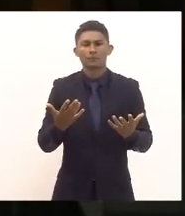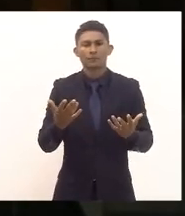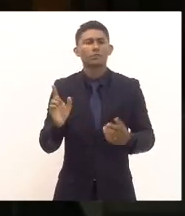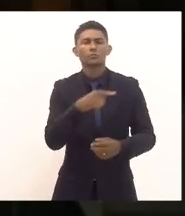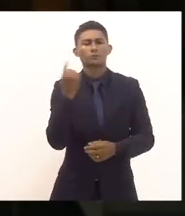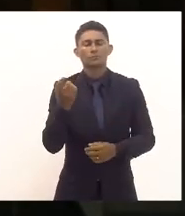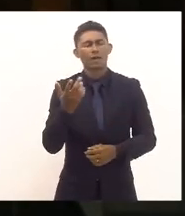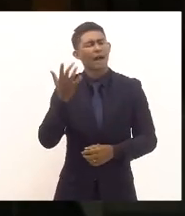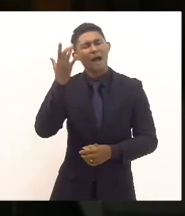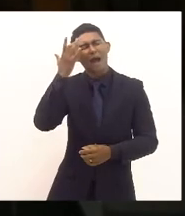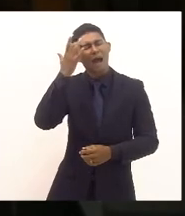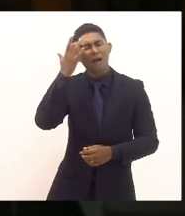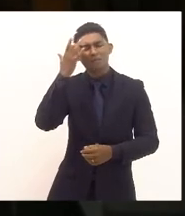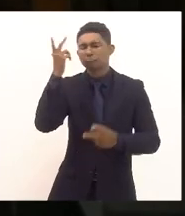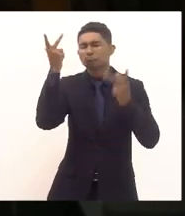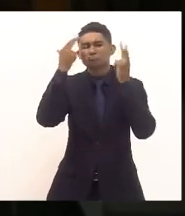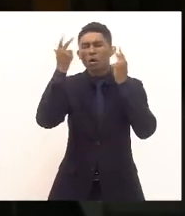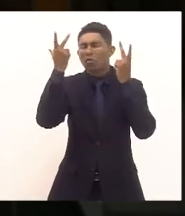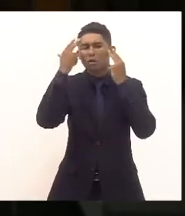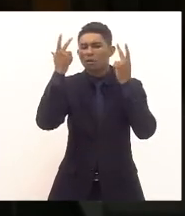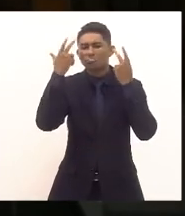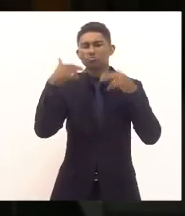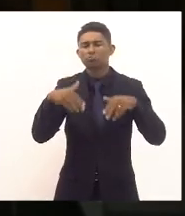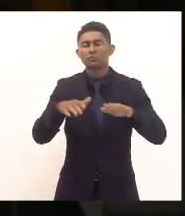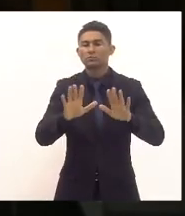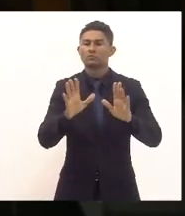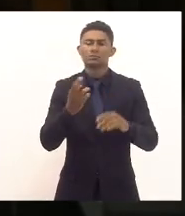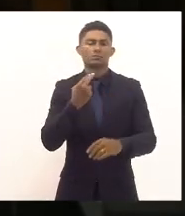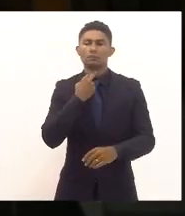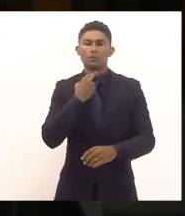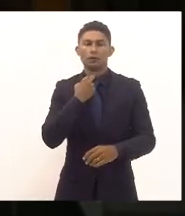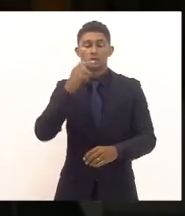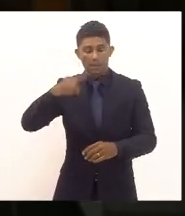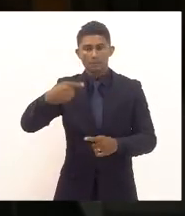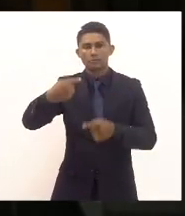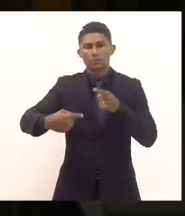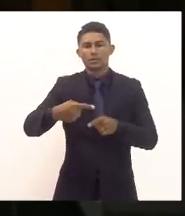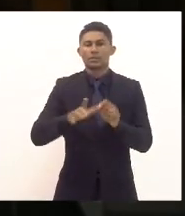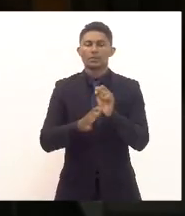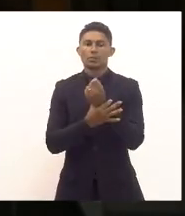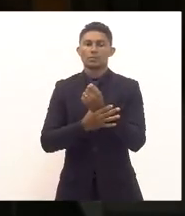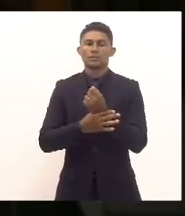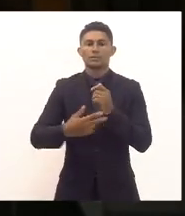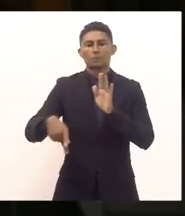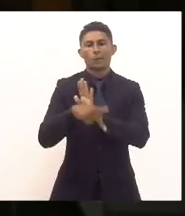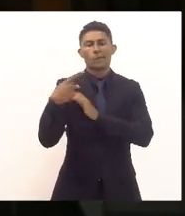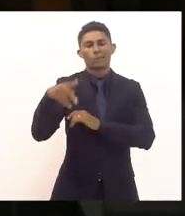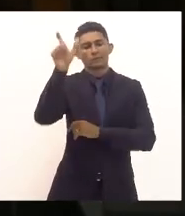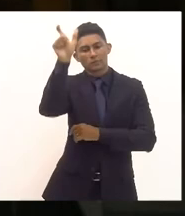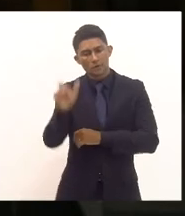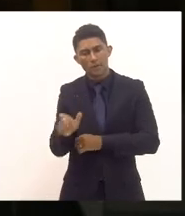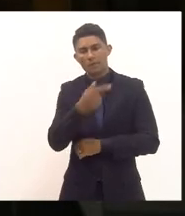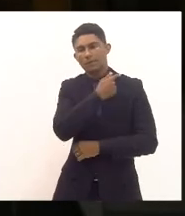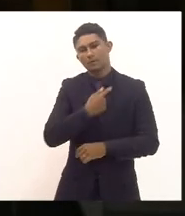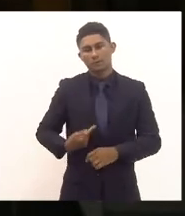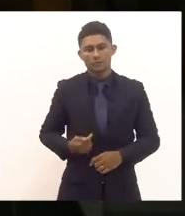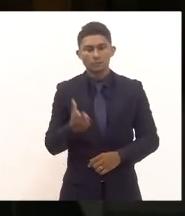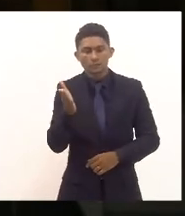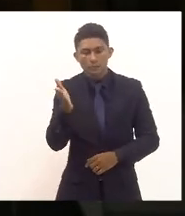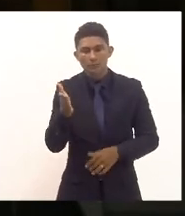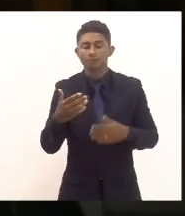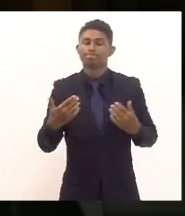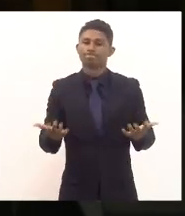naturalizar isso é assim a política de segurança do governo Cláudio Castro Esta é a política de segurança que tem nos levado